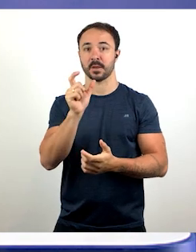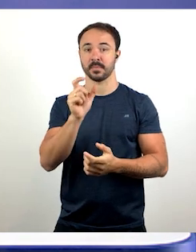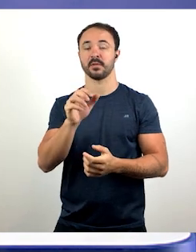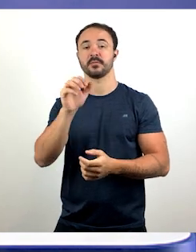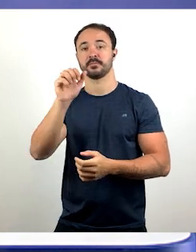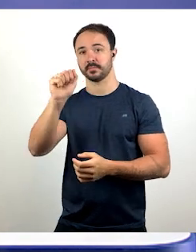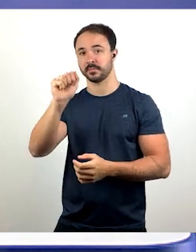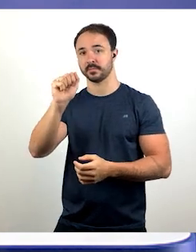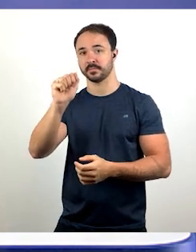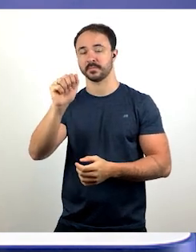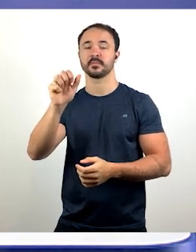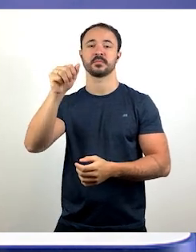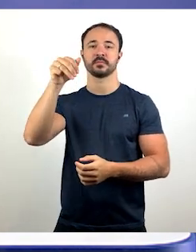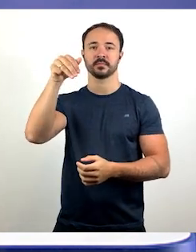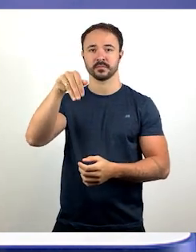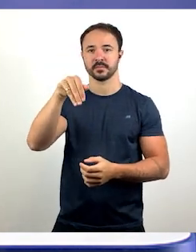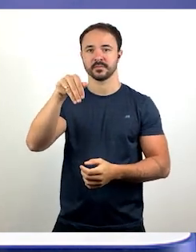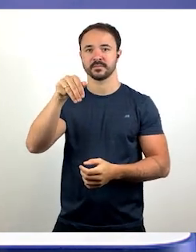forma.